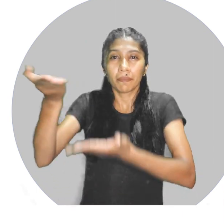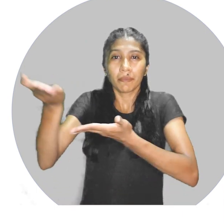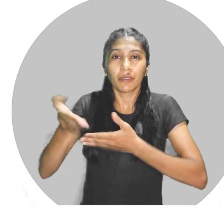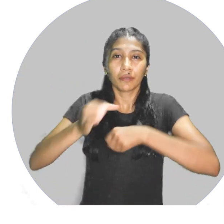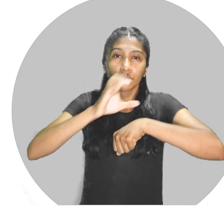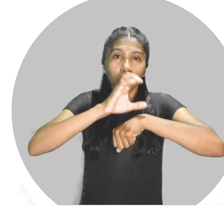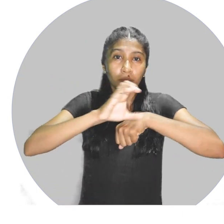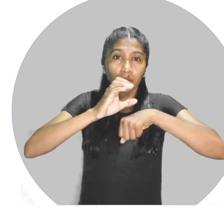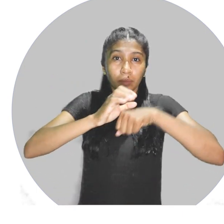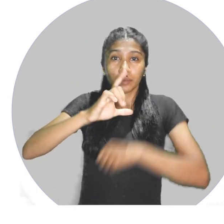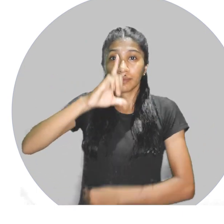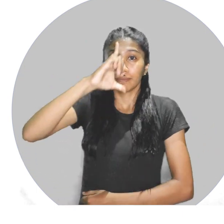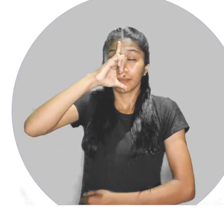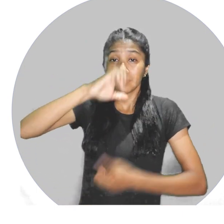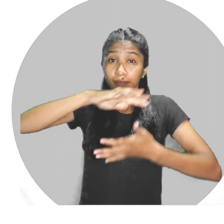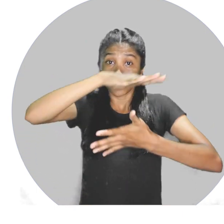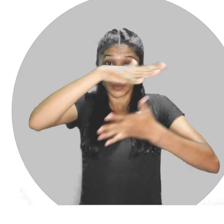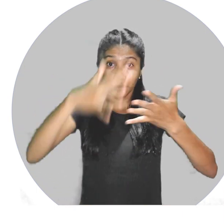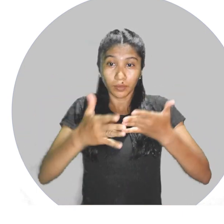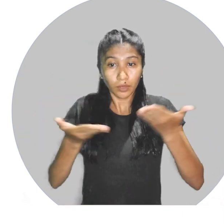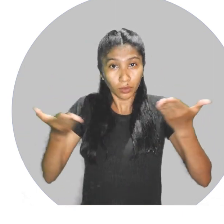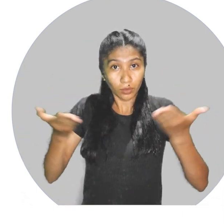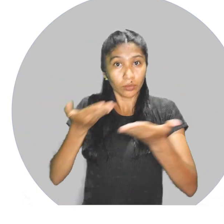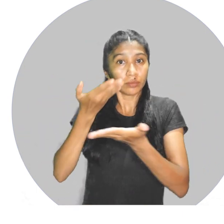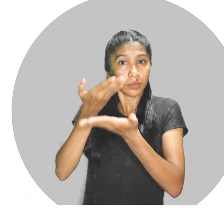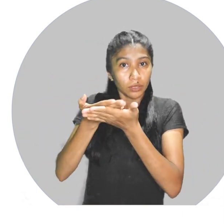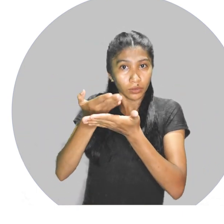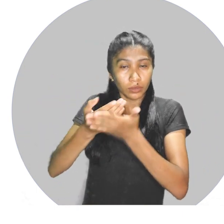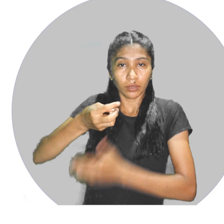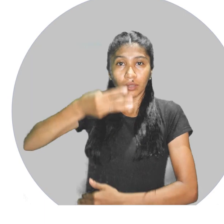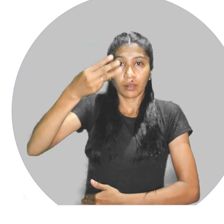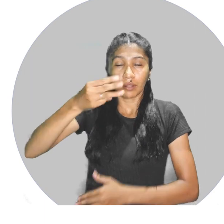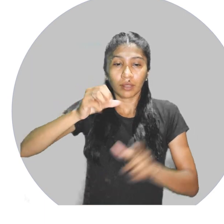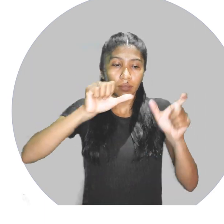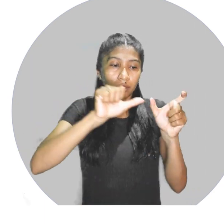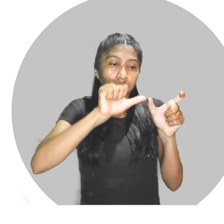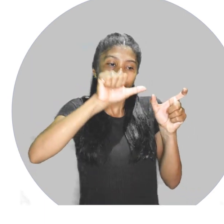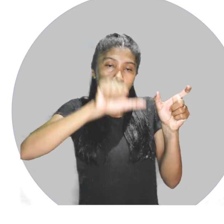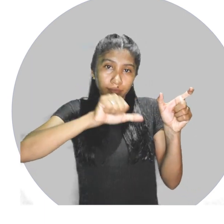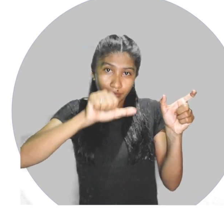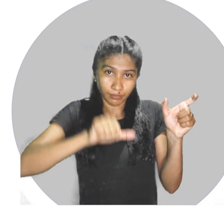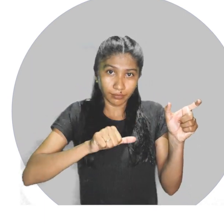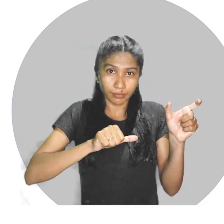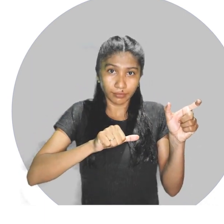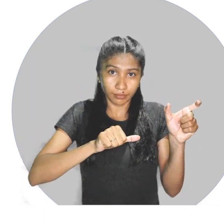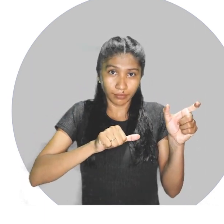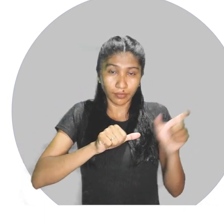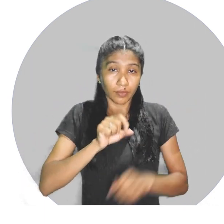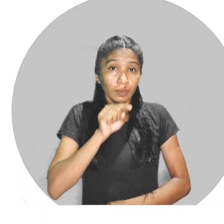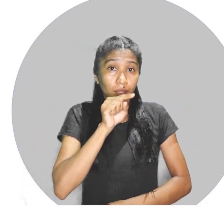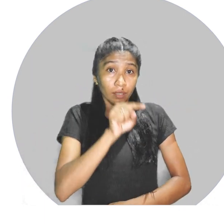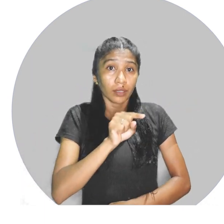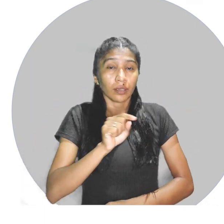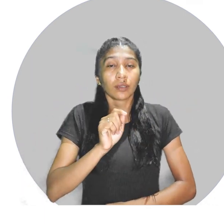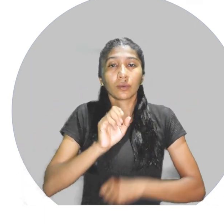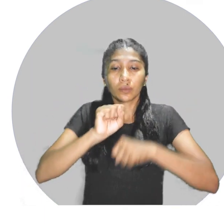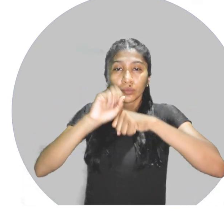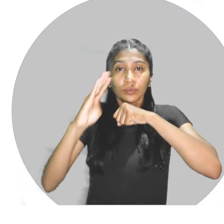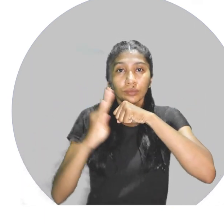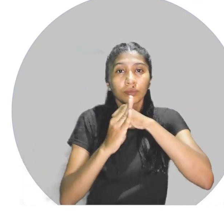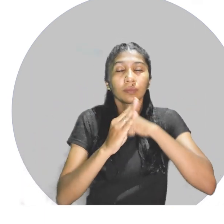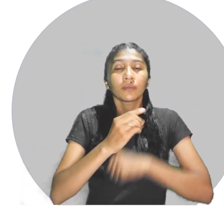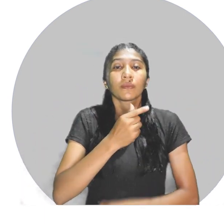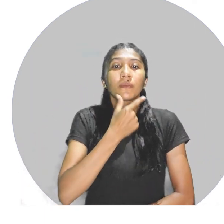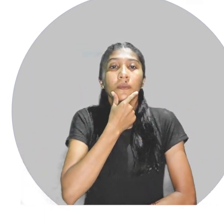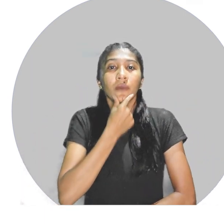Bem-vindos ao curso Latim em Libras. Nesta lição, estudaremos a terceira declinação, nomeadamente os